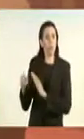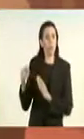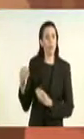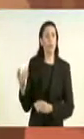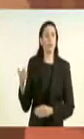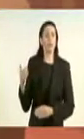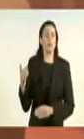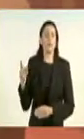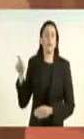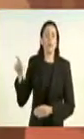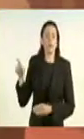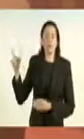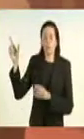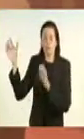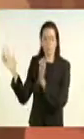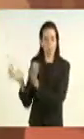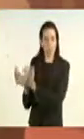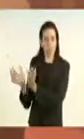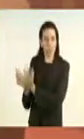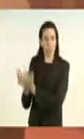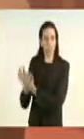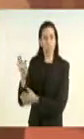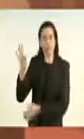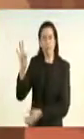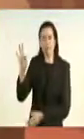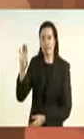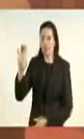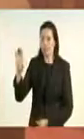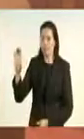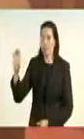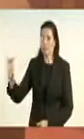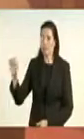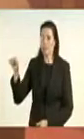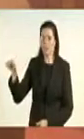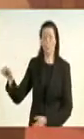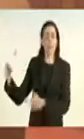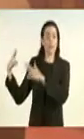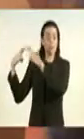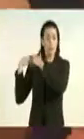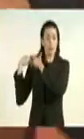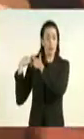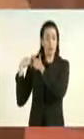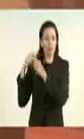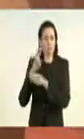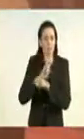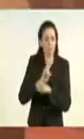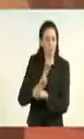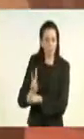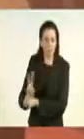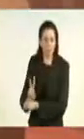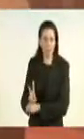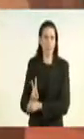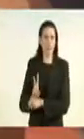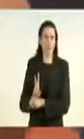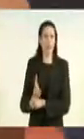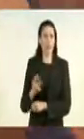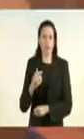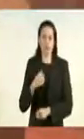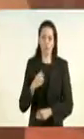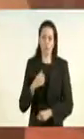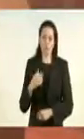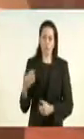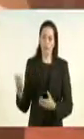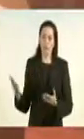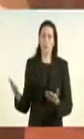vez, ressalto aqui a transparência prestada e que se dá na prática com o atual governo. Eu concedo uma